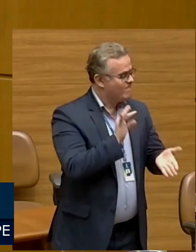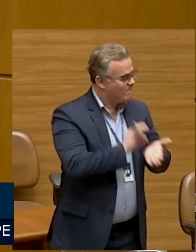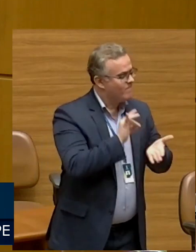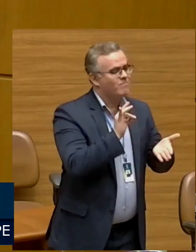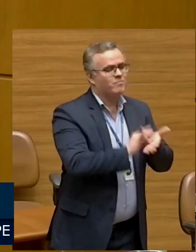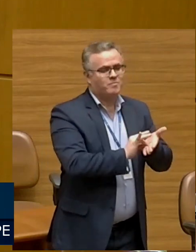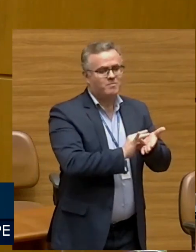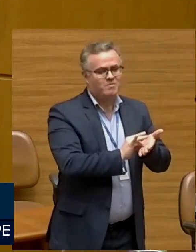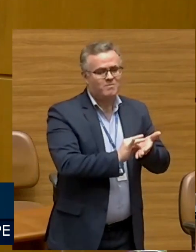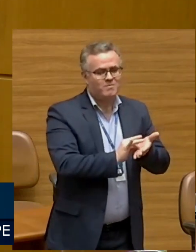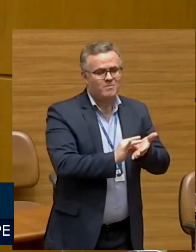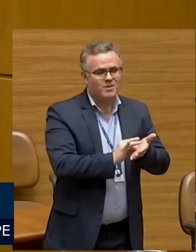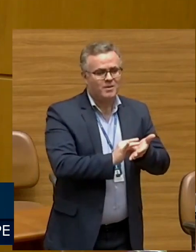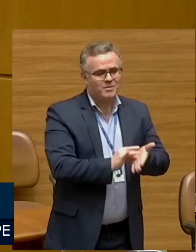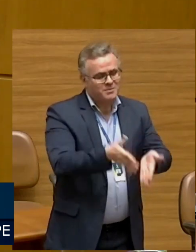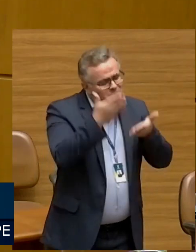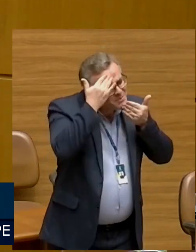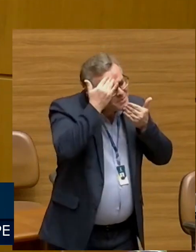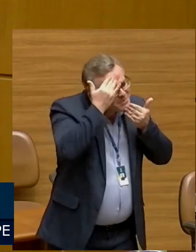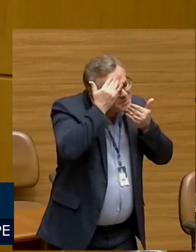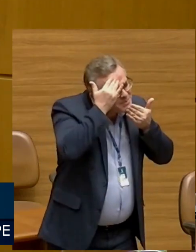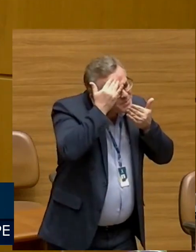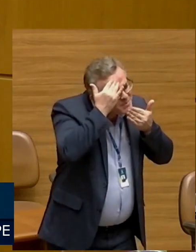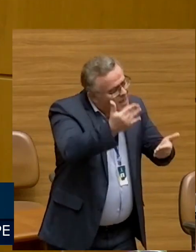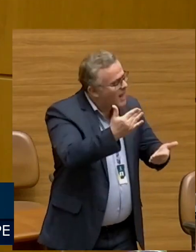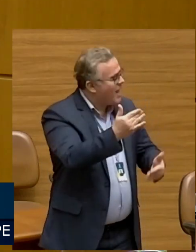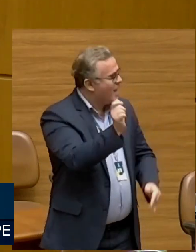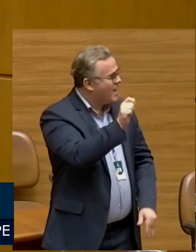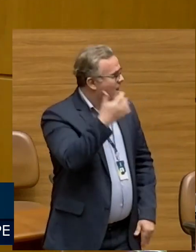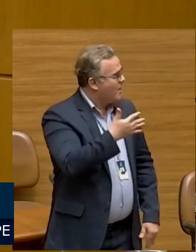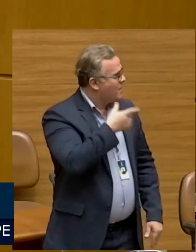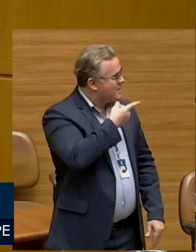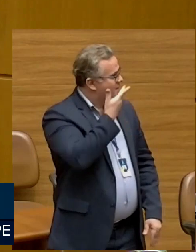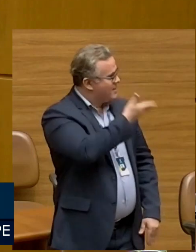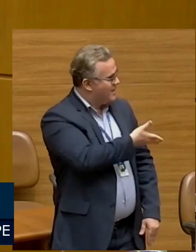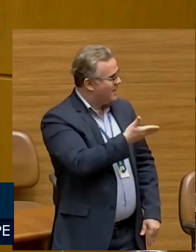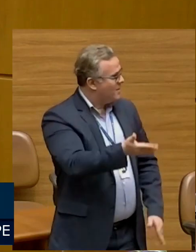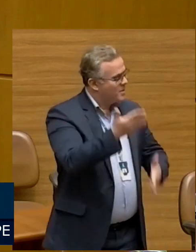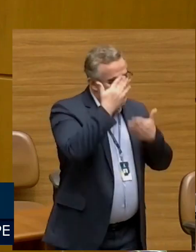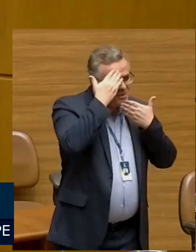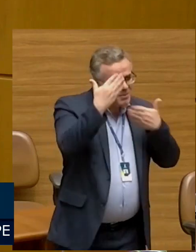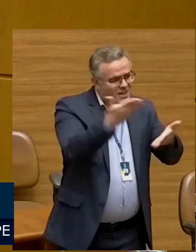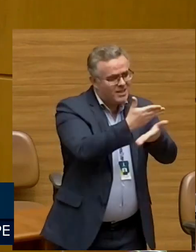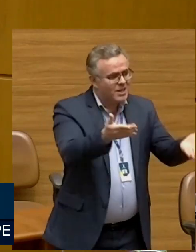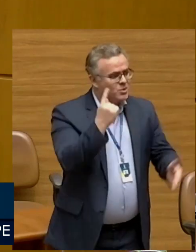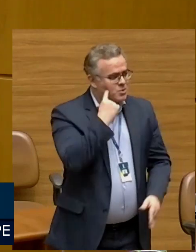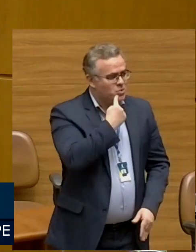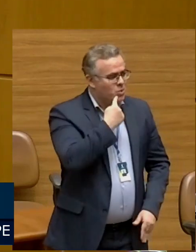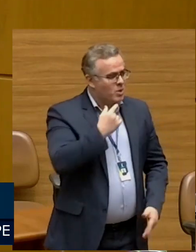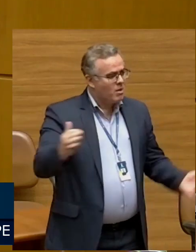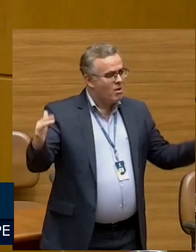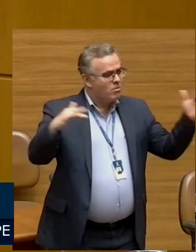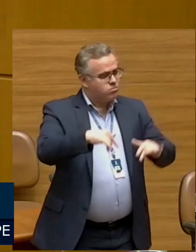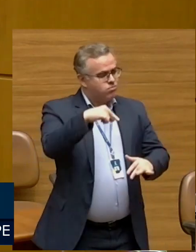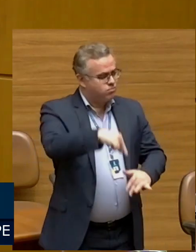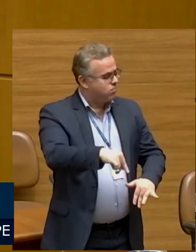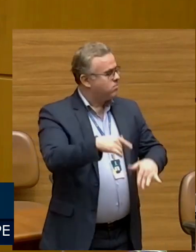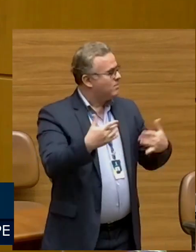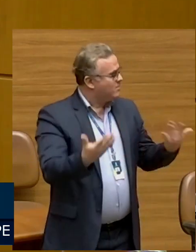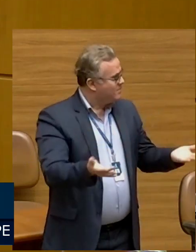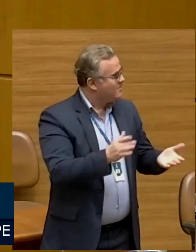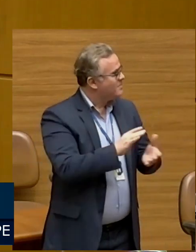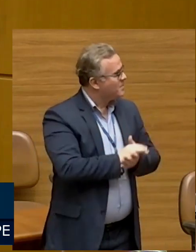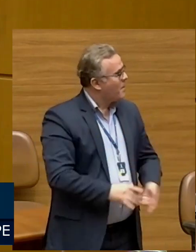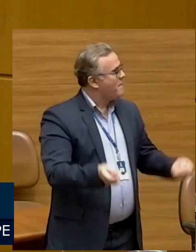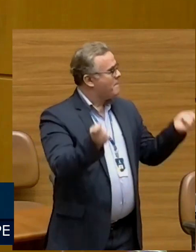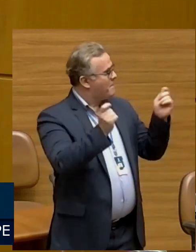unir forças. Tá bom? Muito obrigada. Obrigada, Linda Brasil. Obrigada aos meninos aqui por estar presente. E